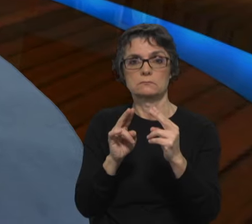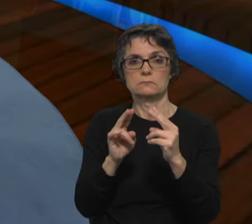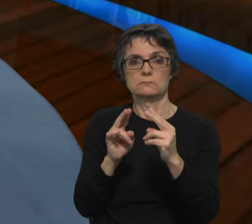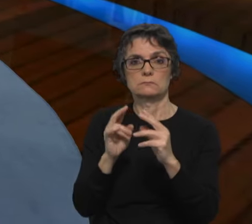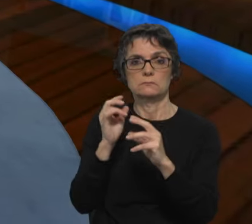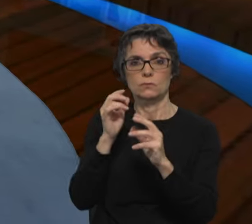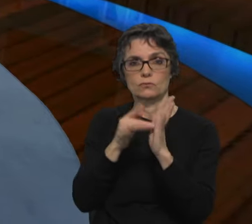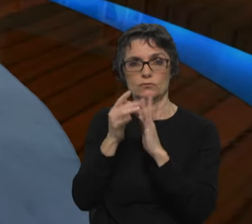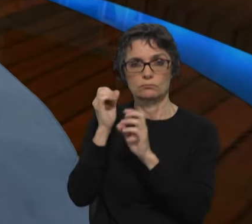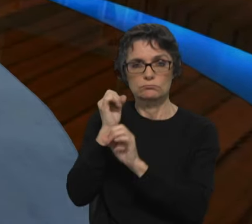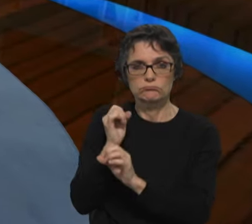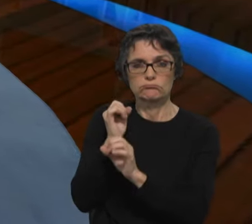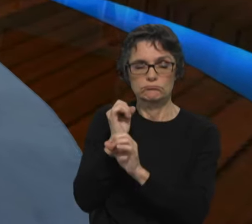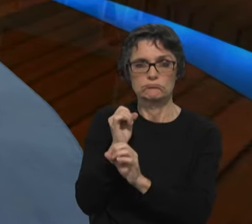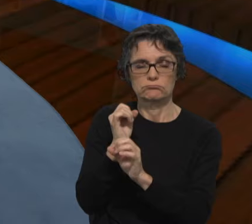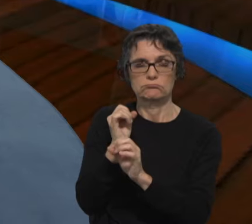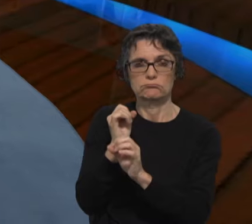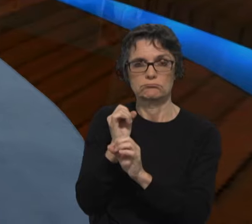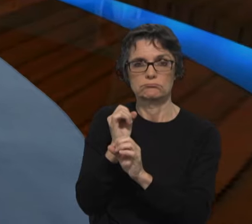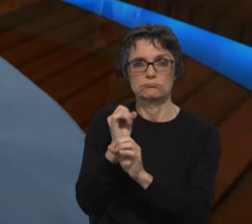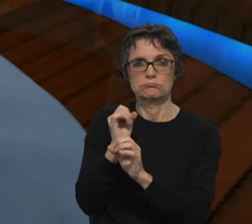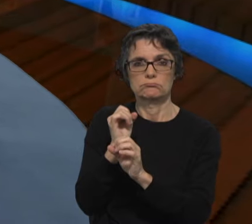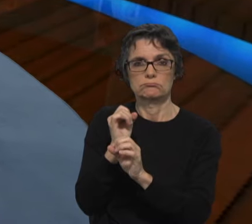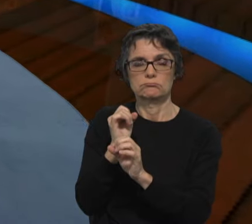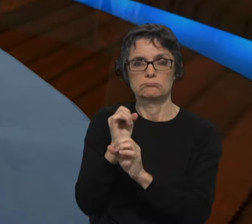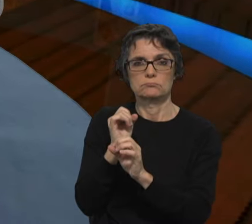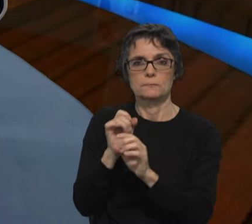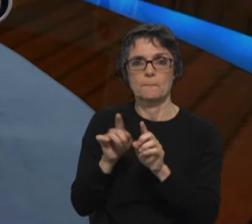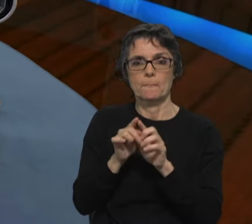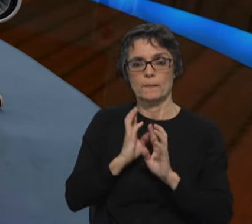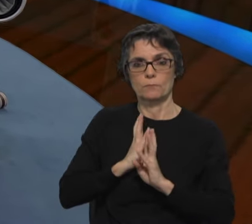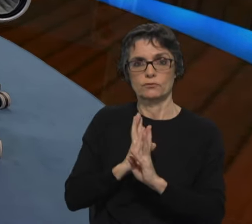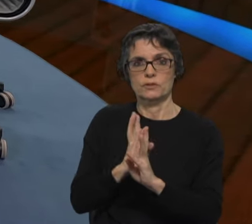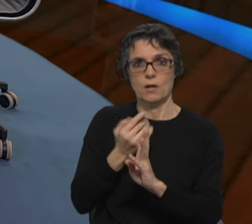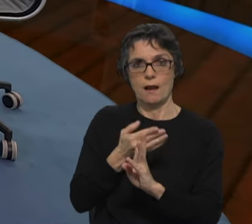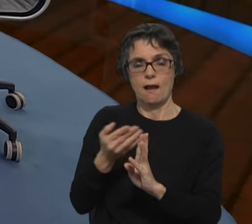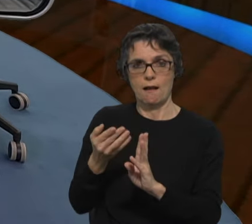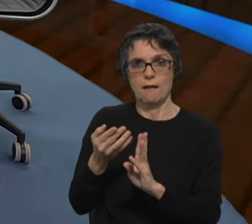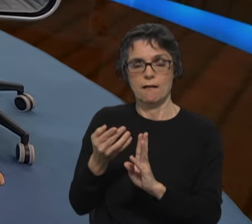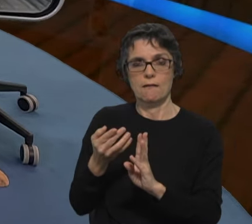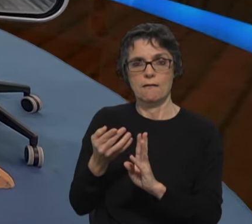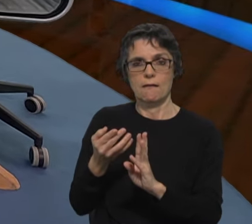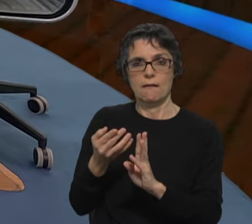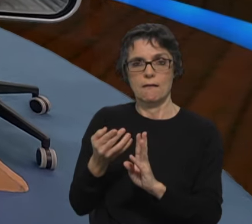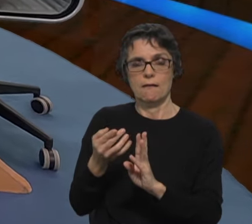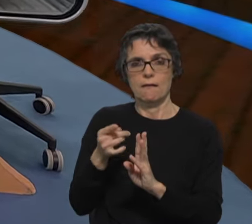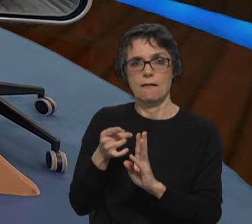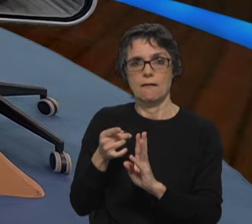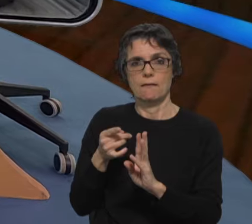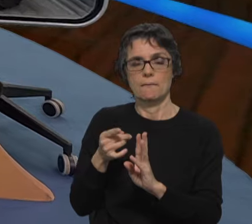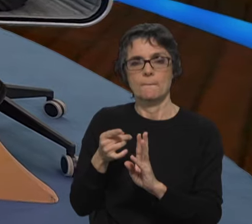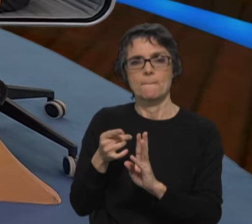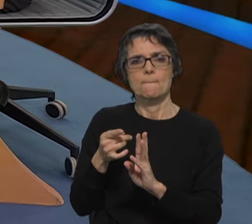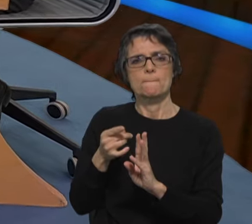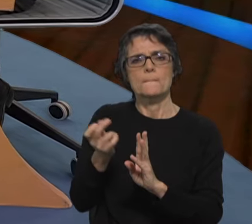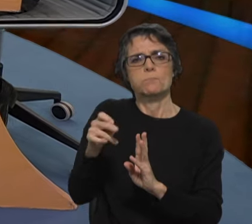se realizam essas posições localidades chamam-lhe posições dos Passos noutras posições do encontro